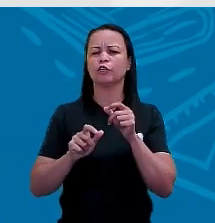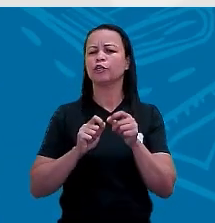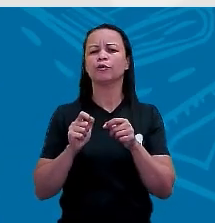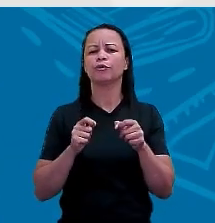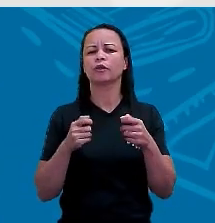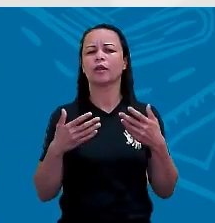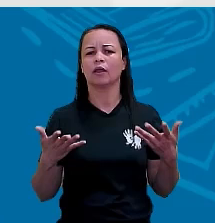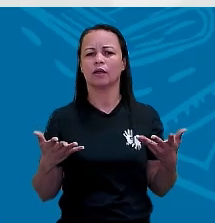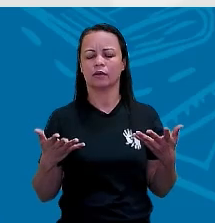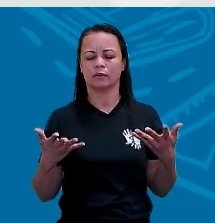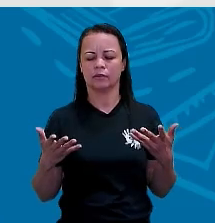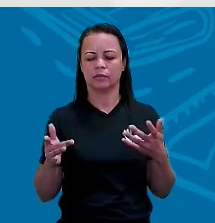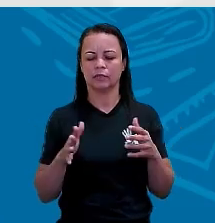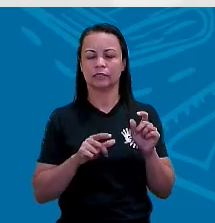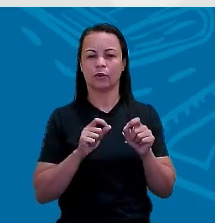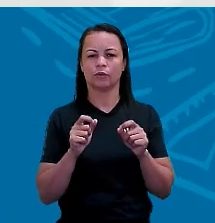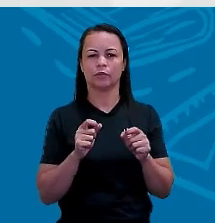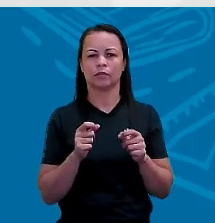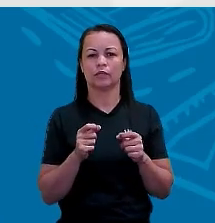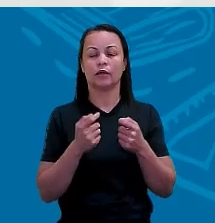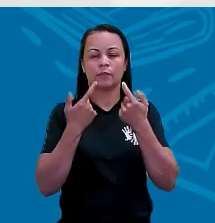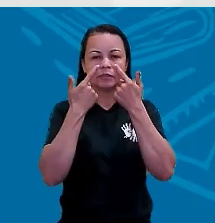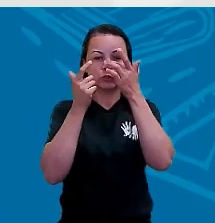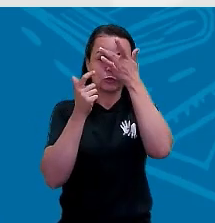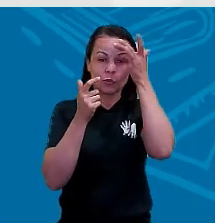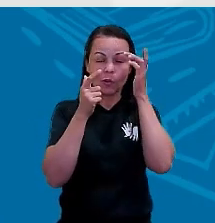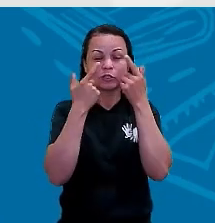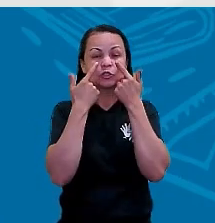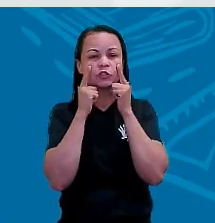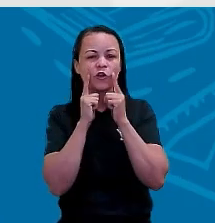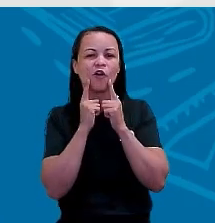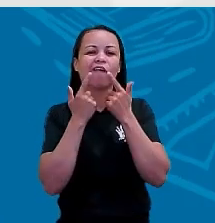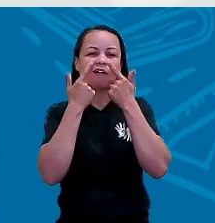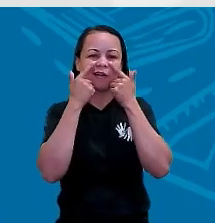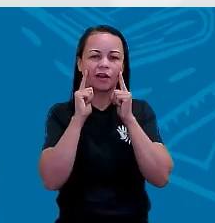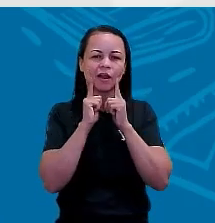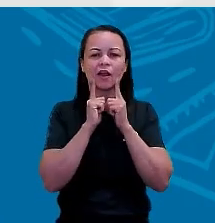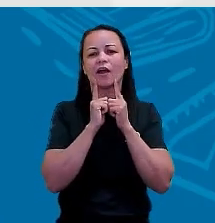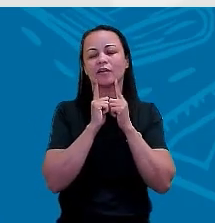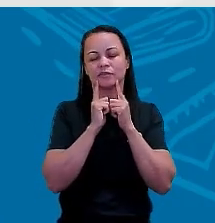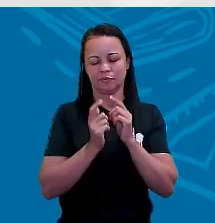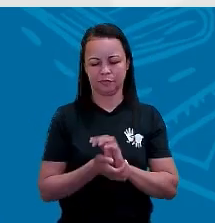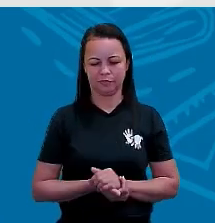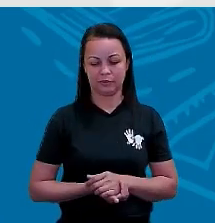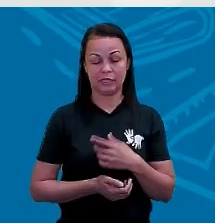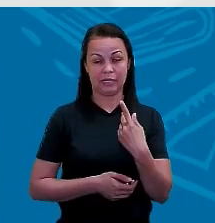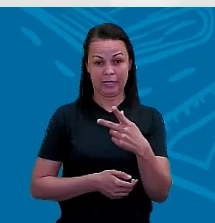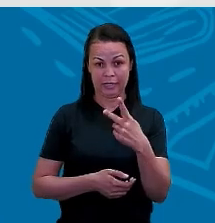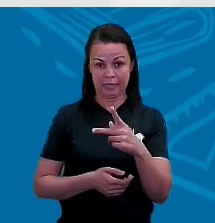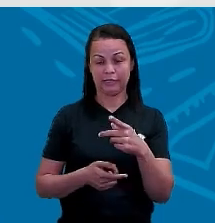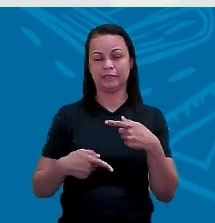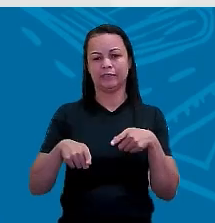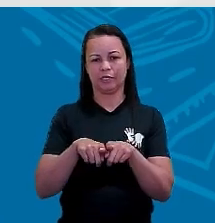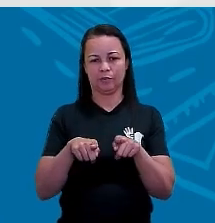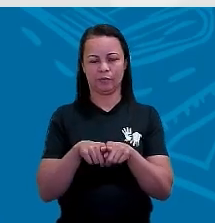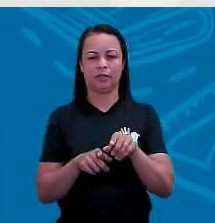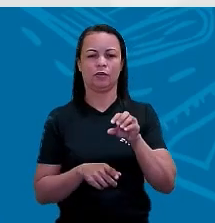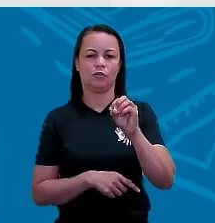boá, boá, é uma pessoa o quê? Chorando, não é? Então, isso também é outro tipo